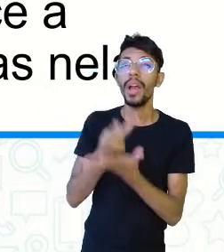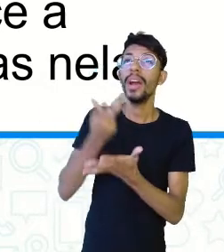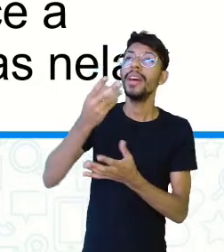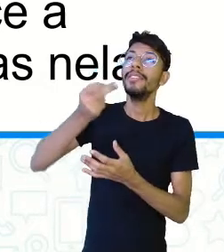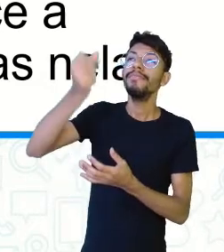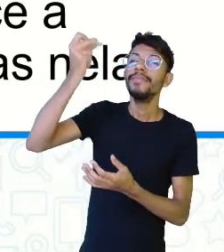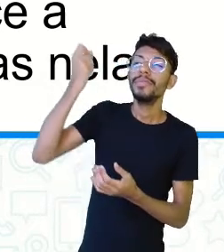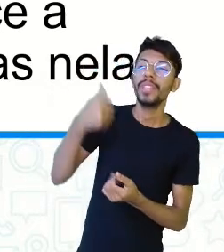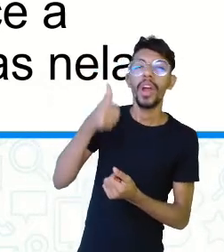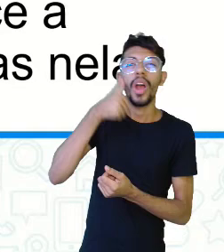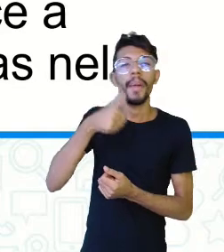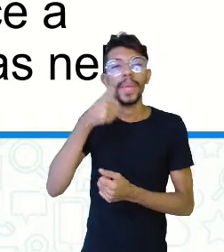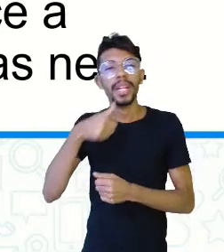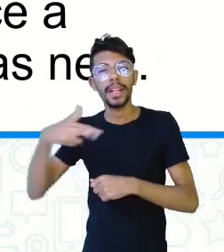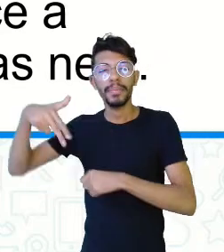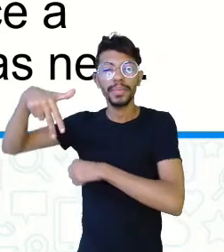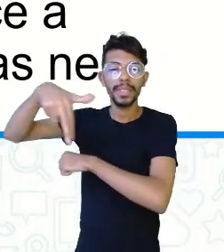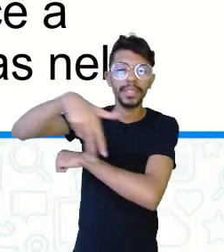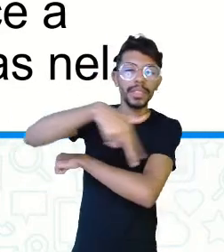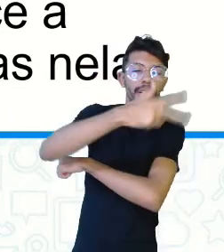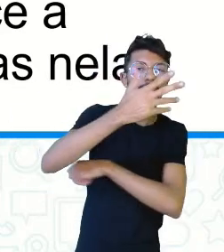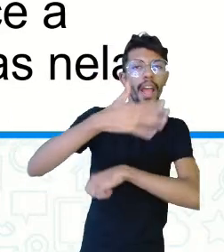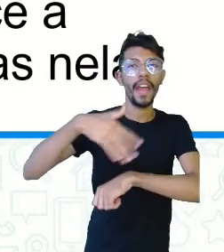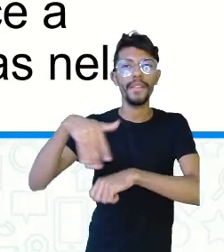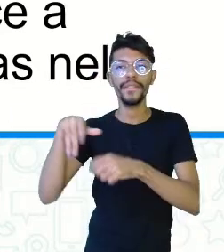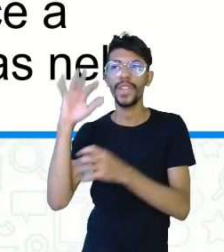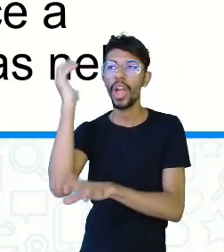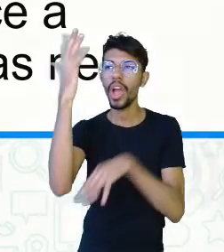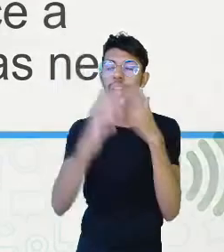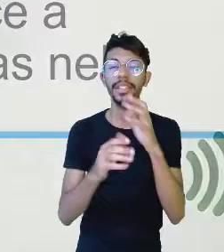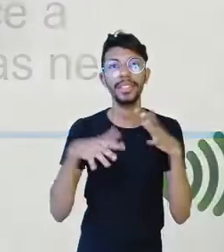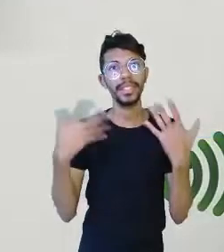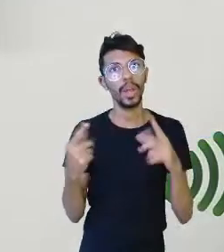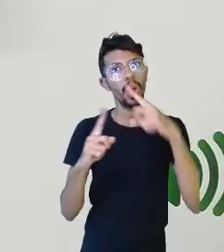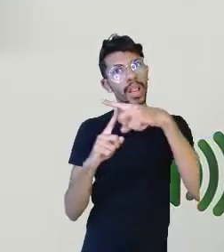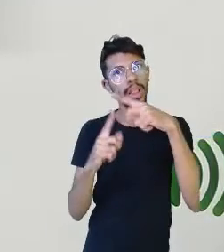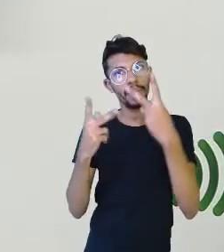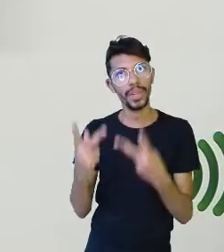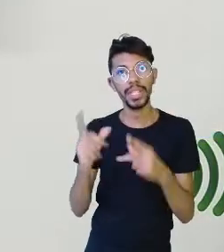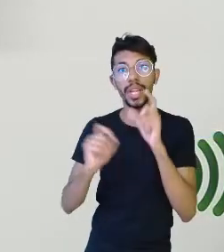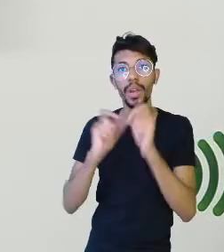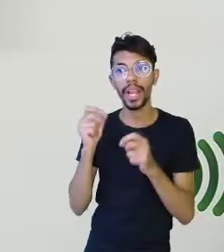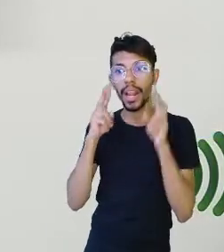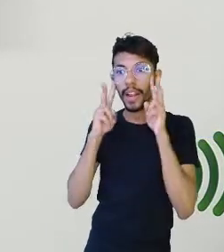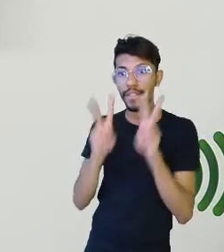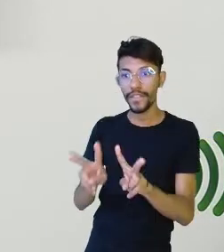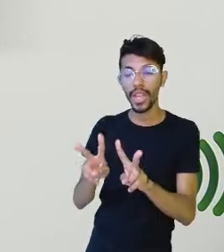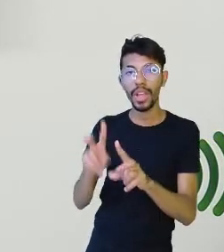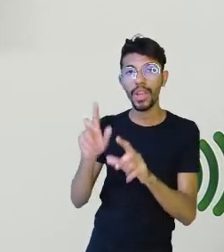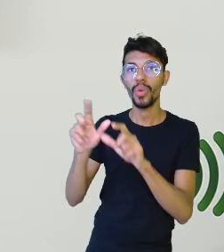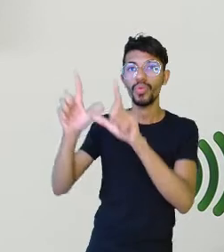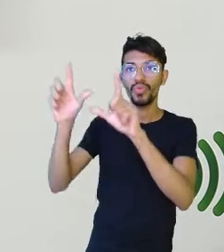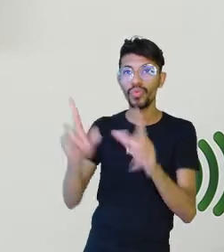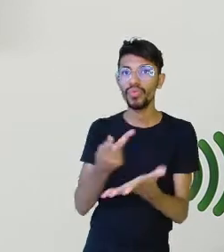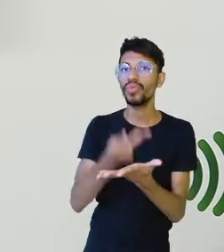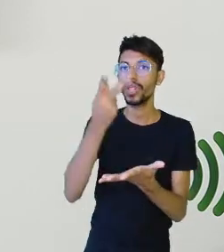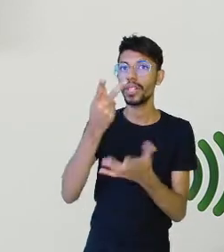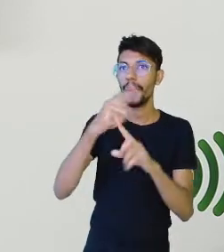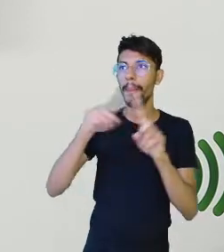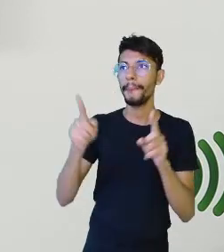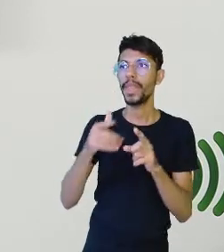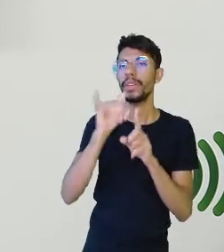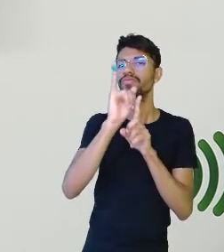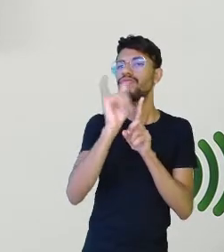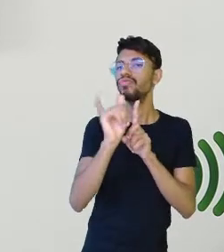na floresta, esse narrador, ele observou a cena e está contando. Ele não está vivendo. Ele não vai